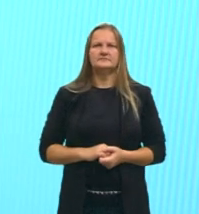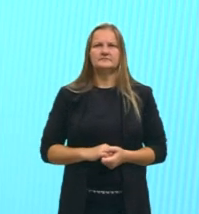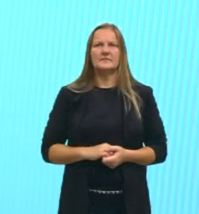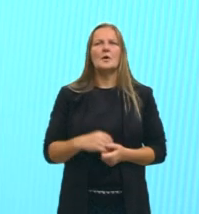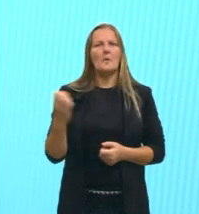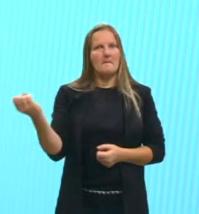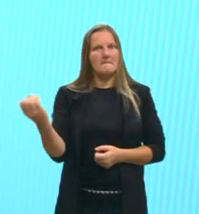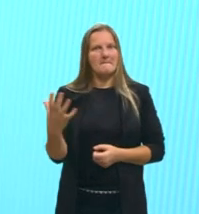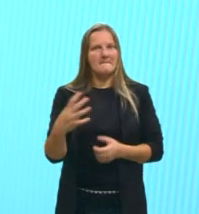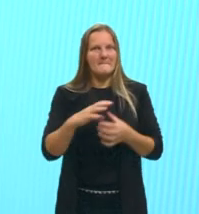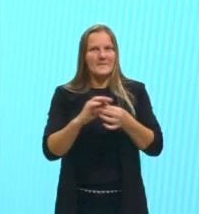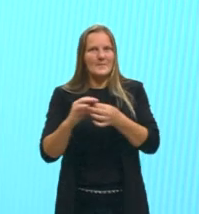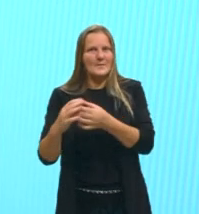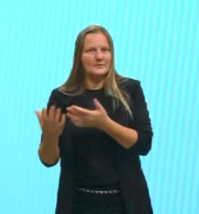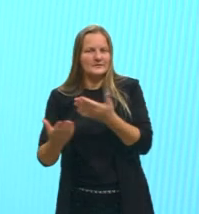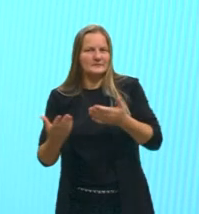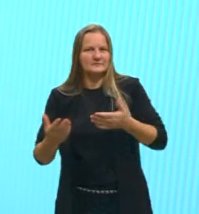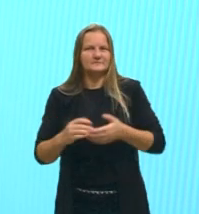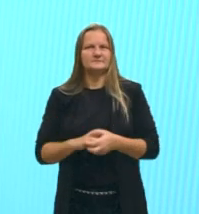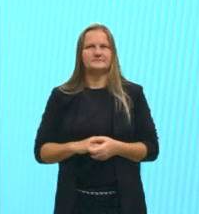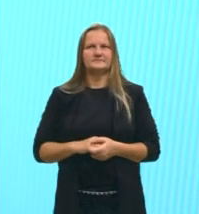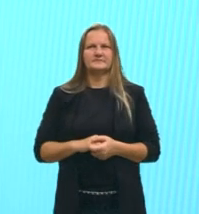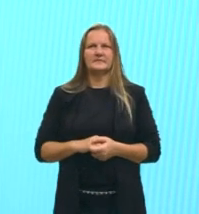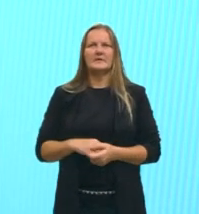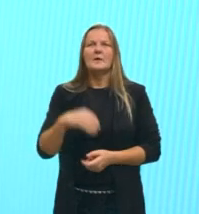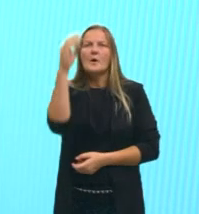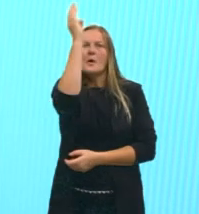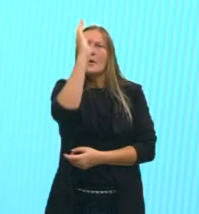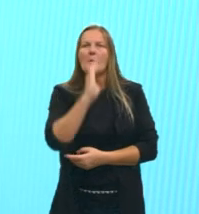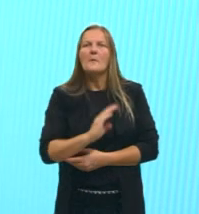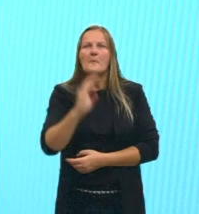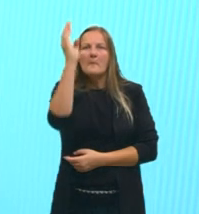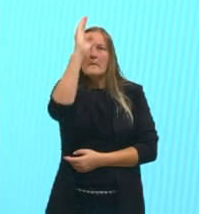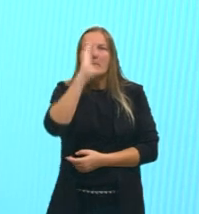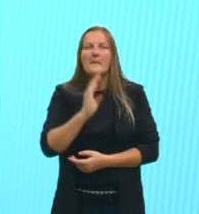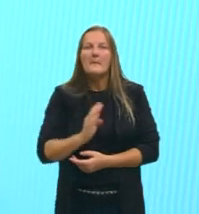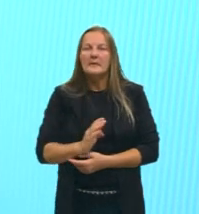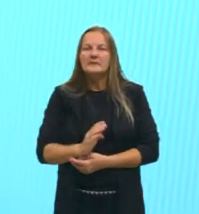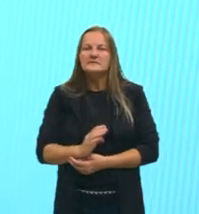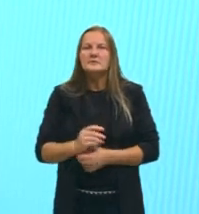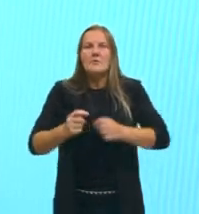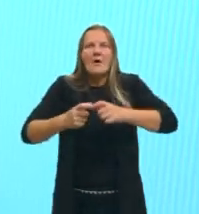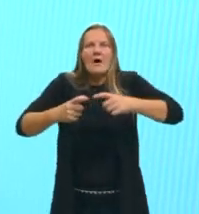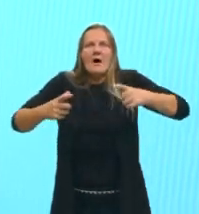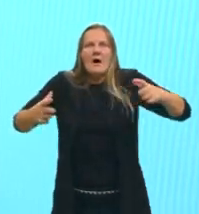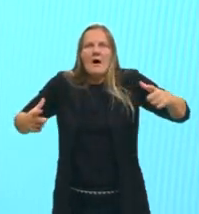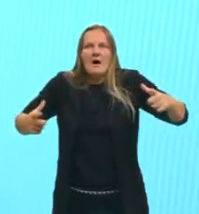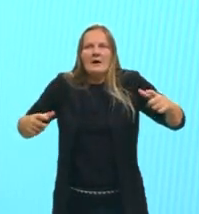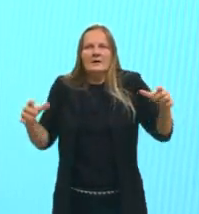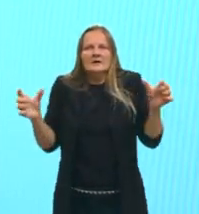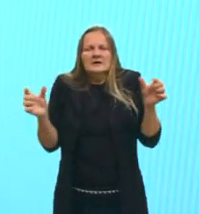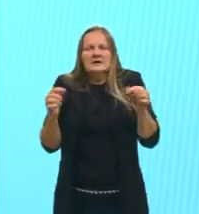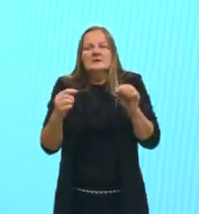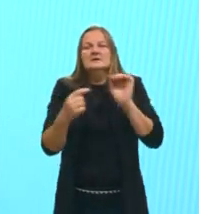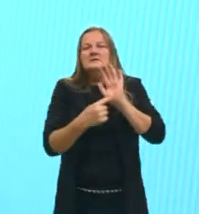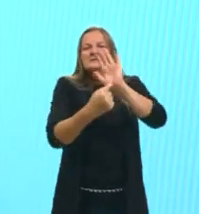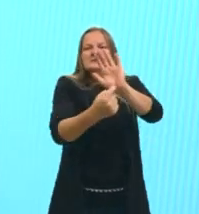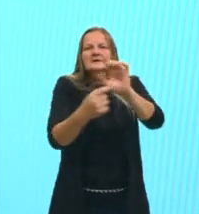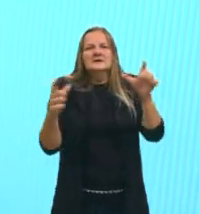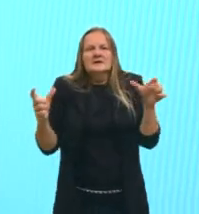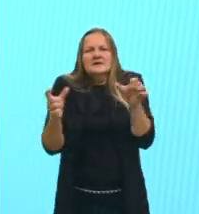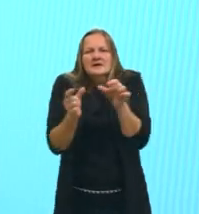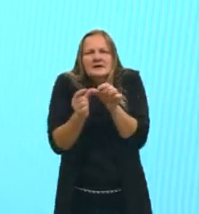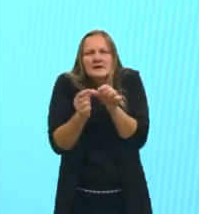moderno aí pequeno né entre outras coisas é o Brasil que nós sabemos que é um território muito grande Olha o tamanho que ele aparece né